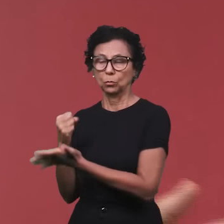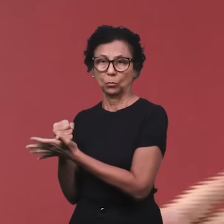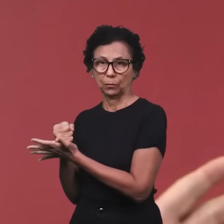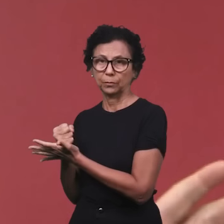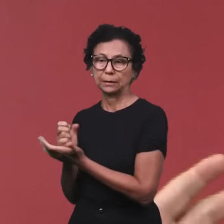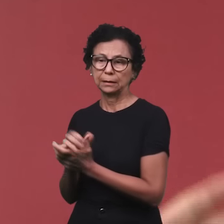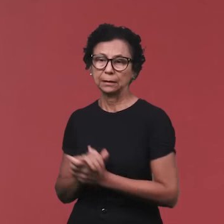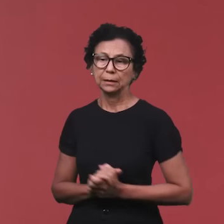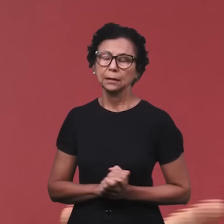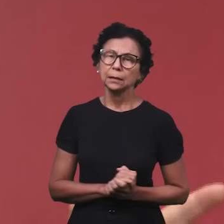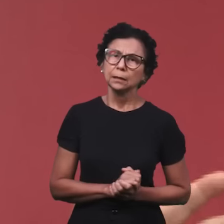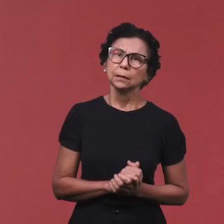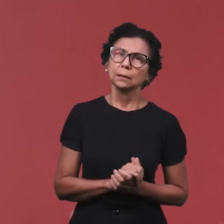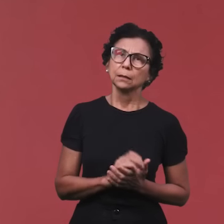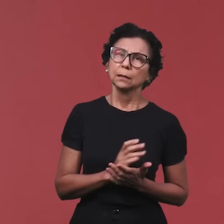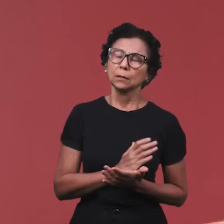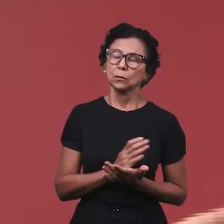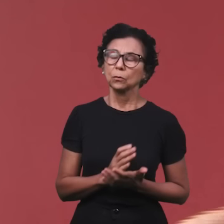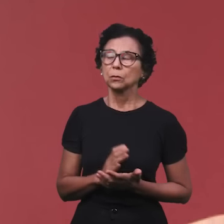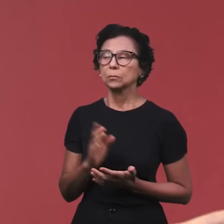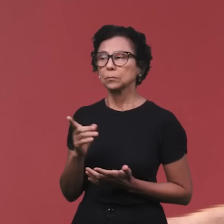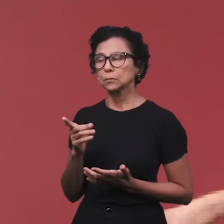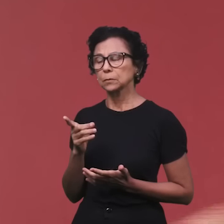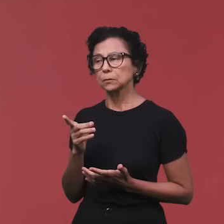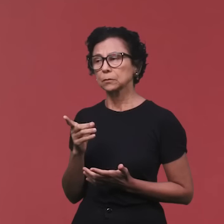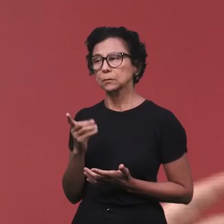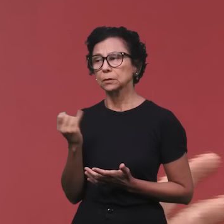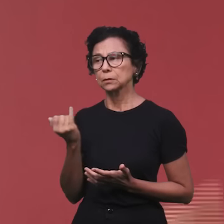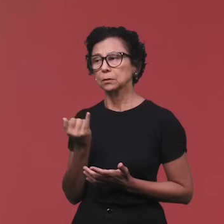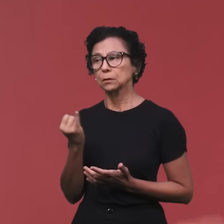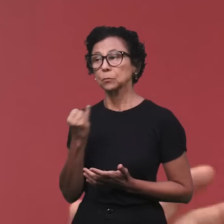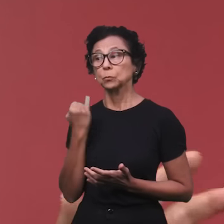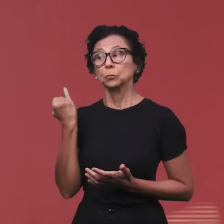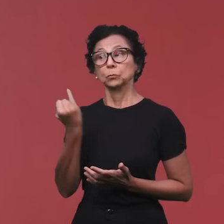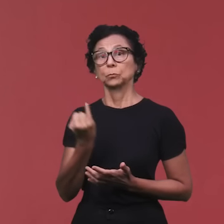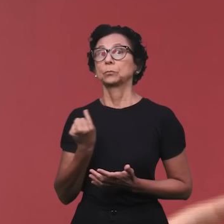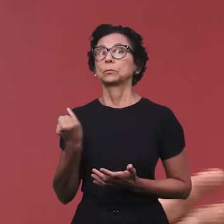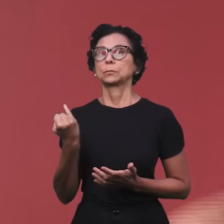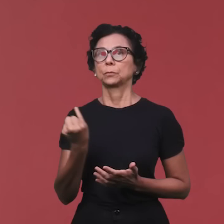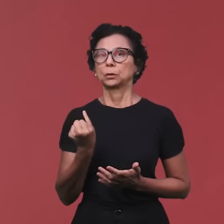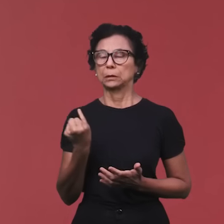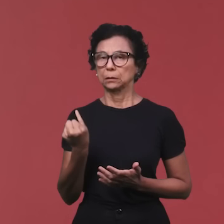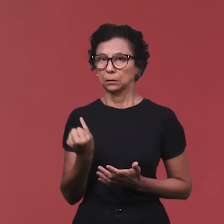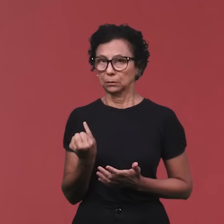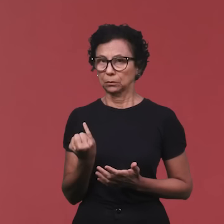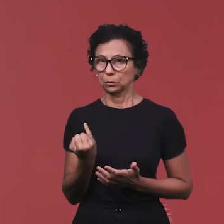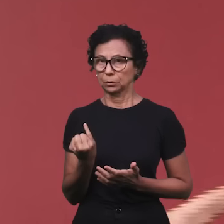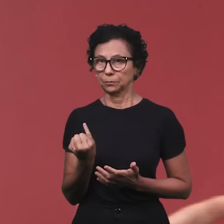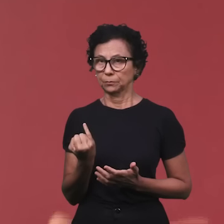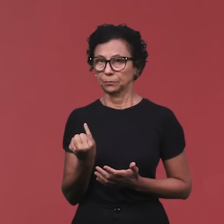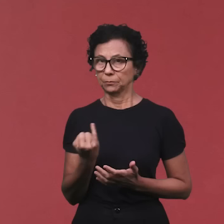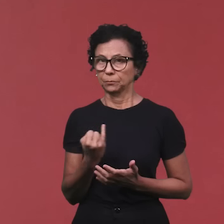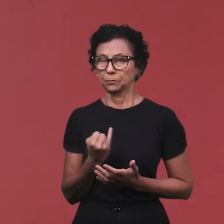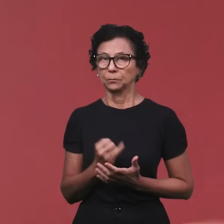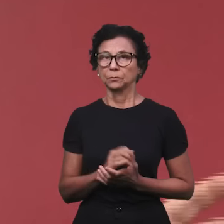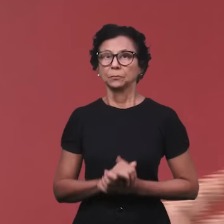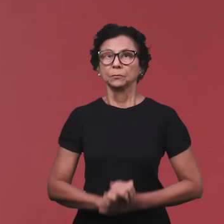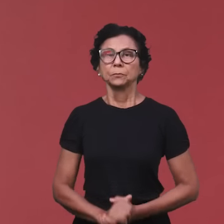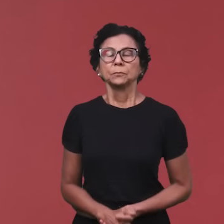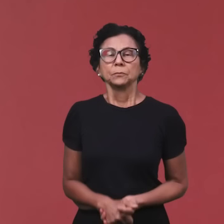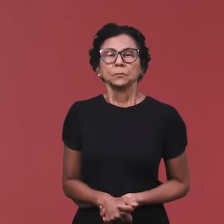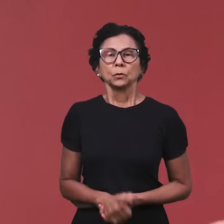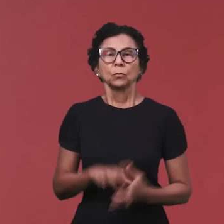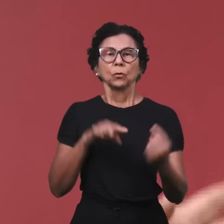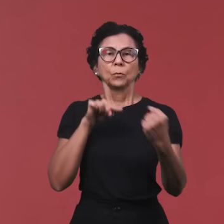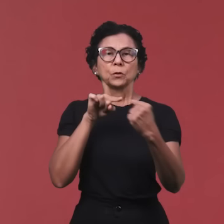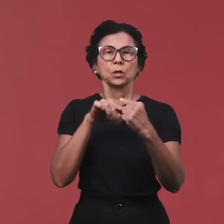que você falou que é de extrema importância, que norteia todos os dons espirituais, é o fim útil. E o fim